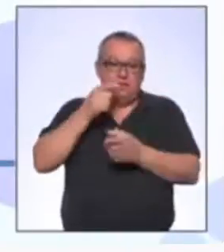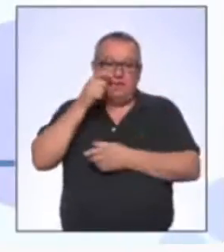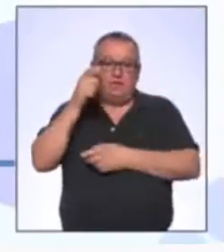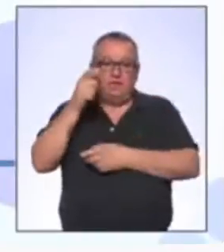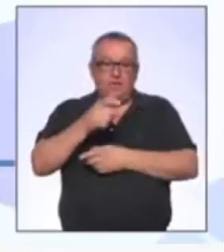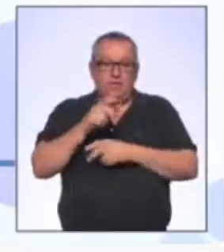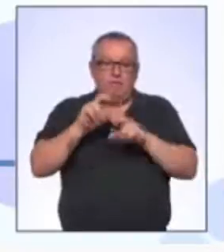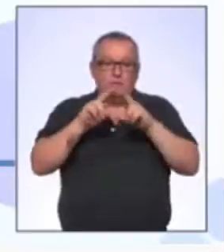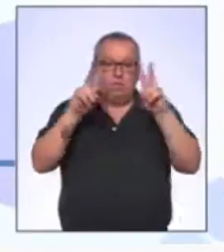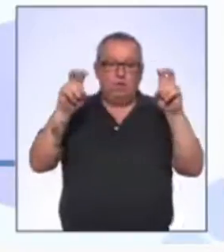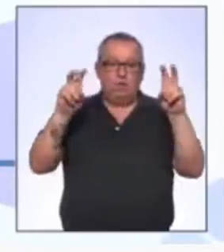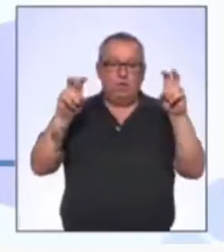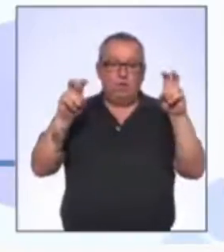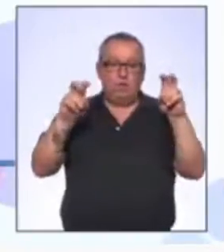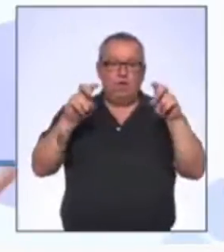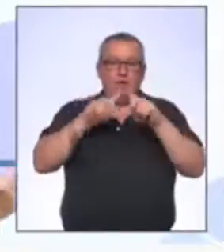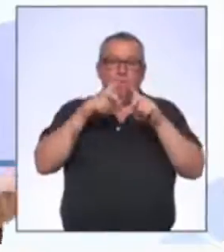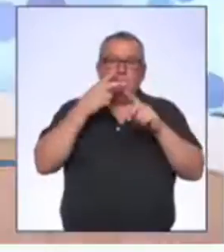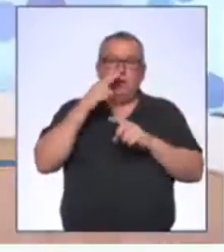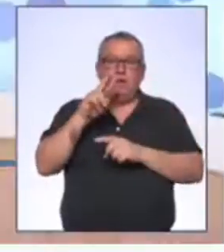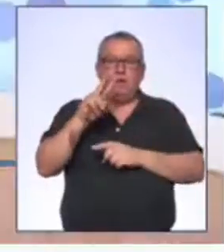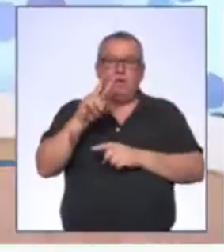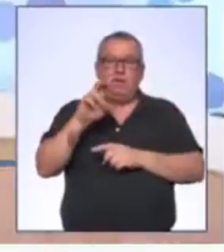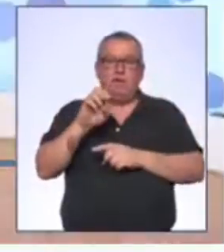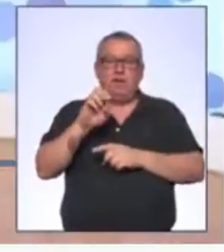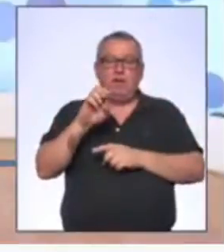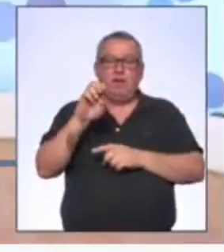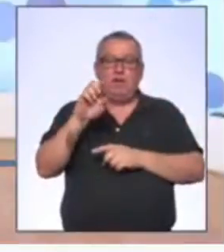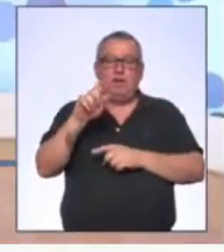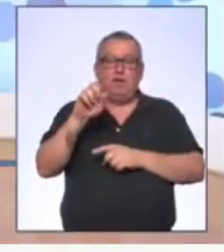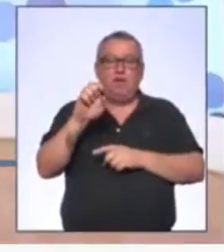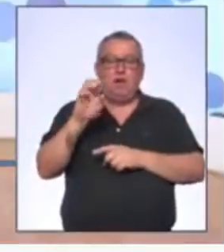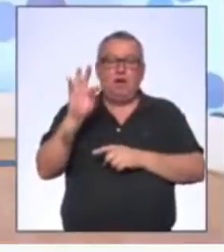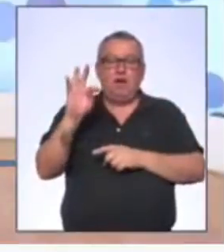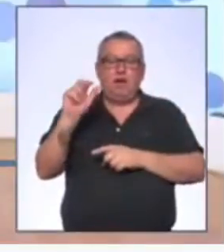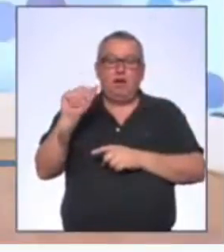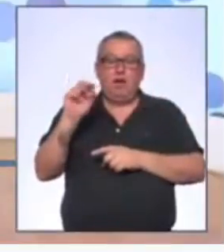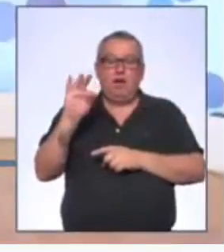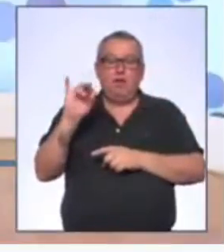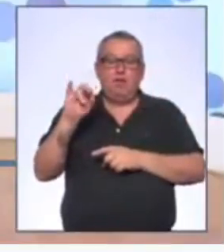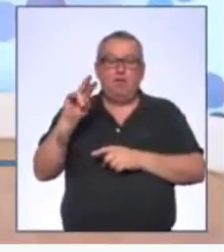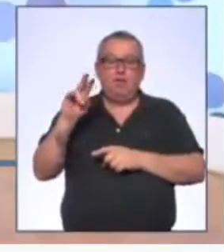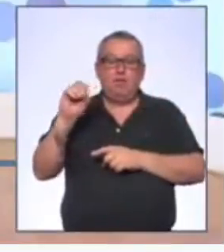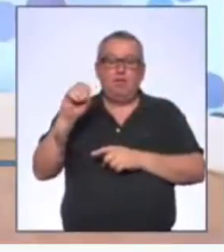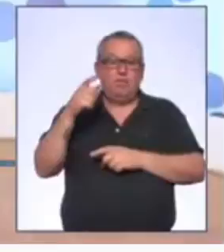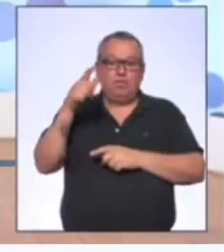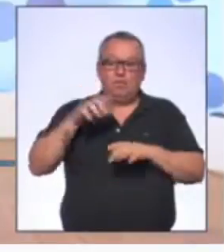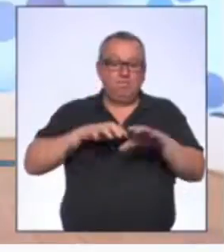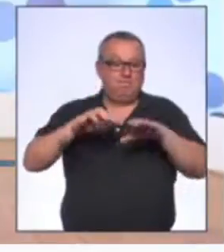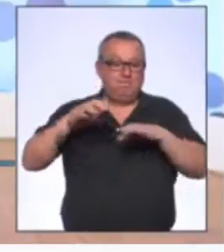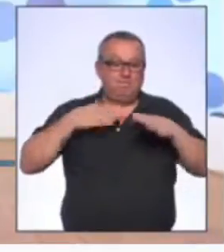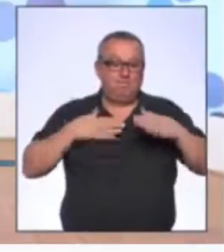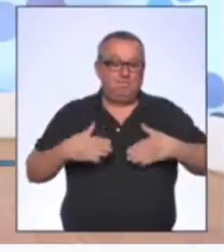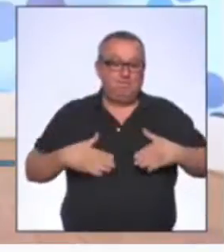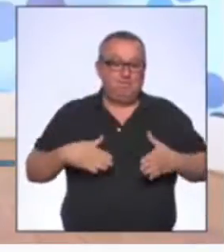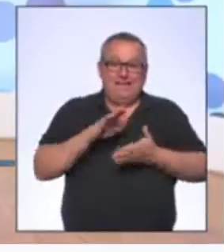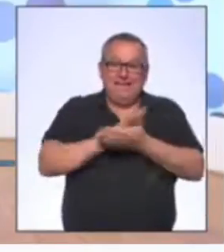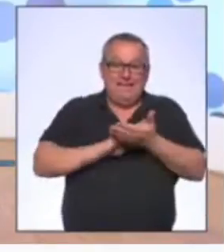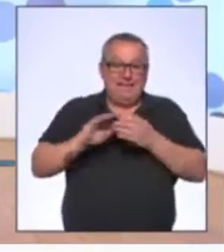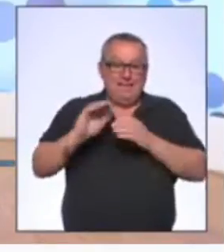ouviram esse termo ficam no estado vegetativo não tem mais movimento corporal mas mara